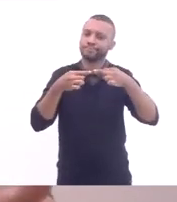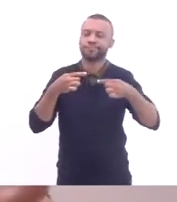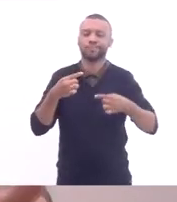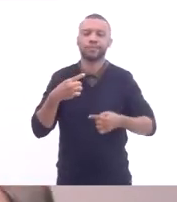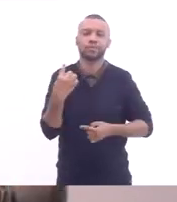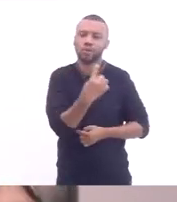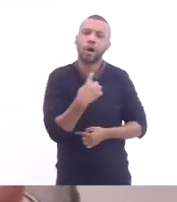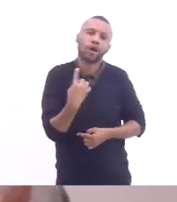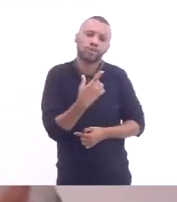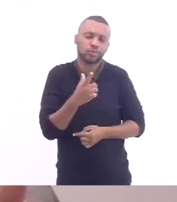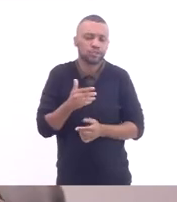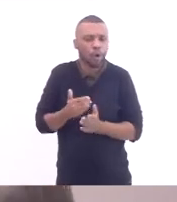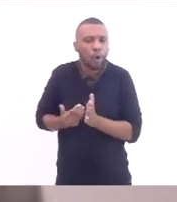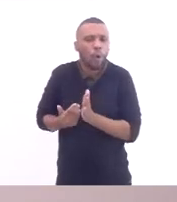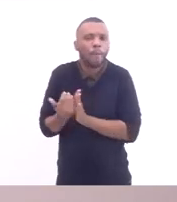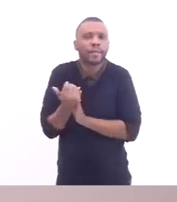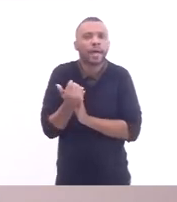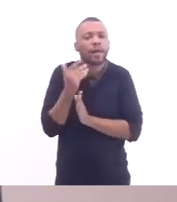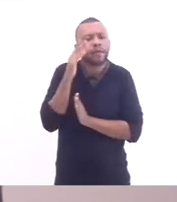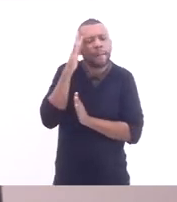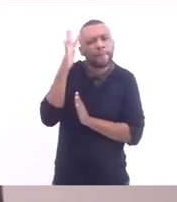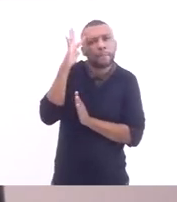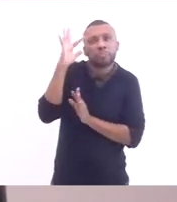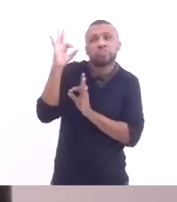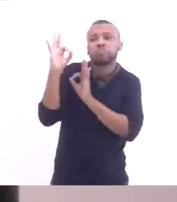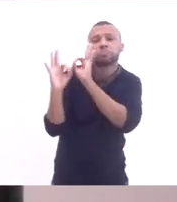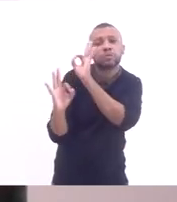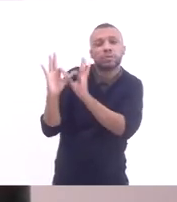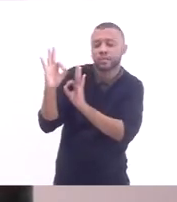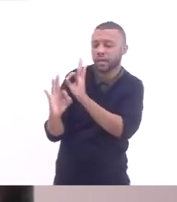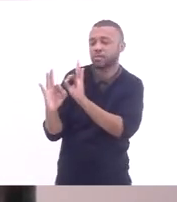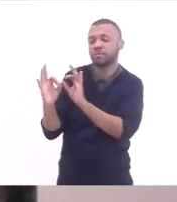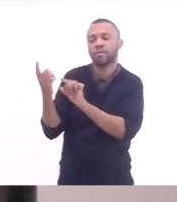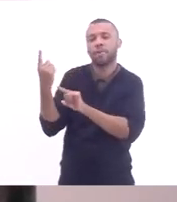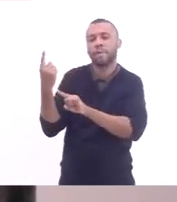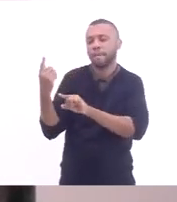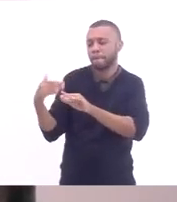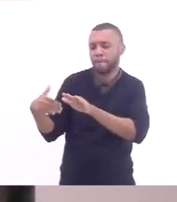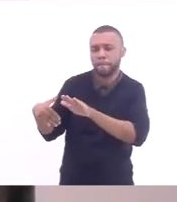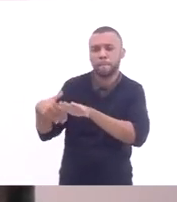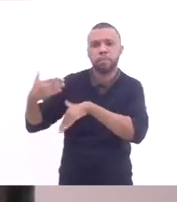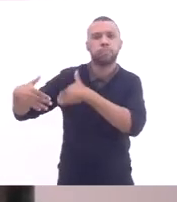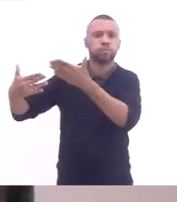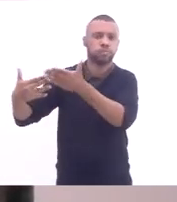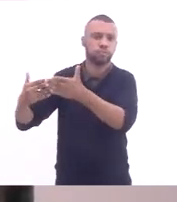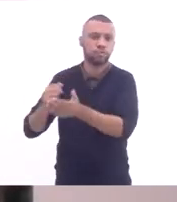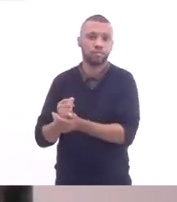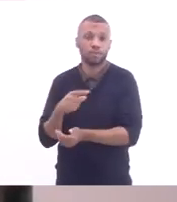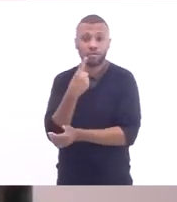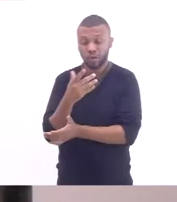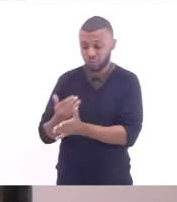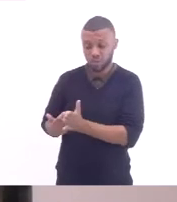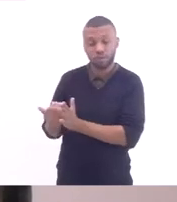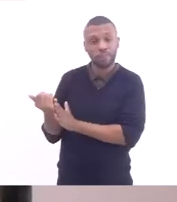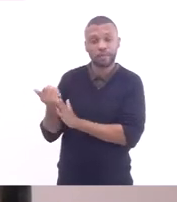nós começássemos com um projeto de desenvolvimento, e foi nessa linha que conduzimos.